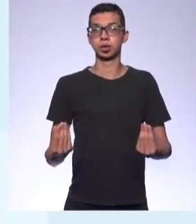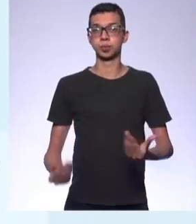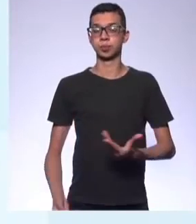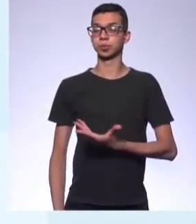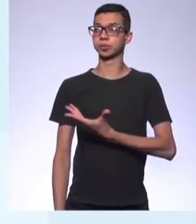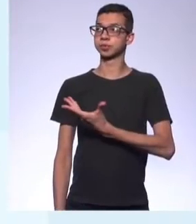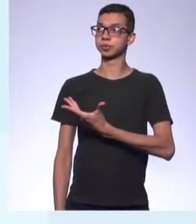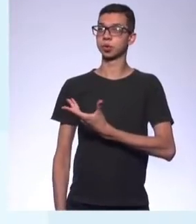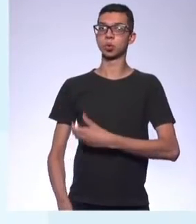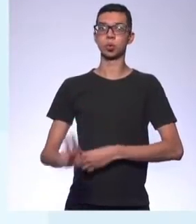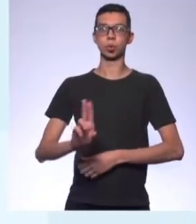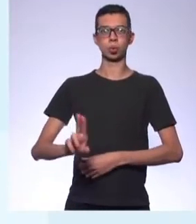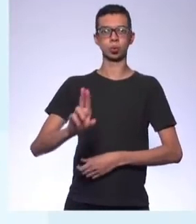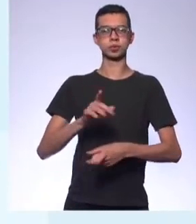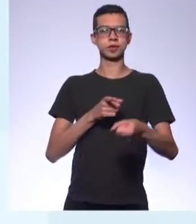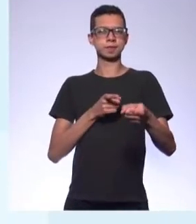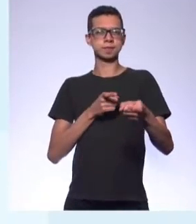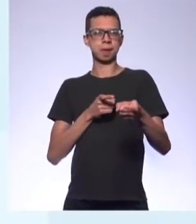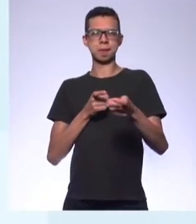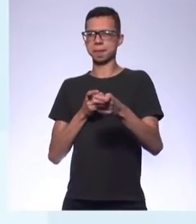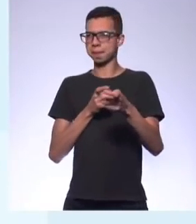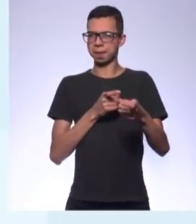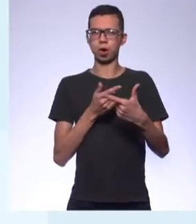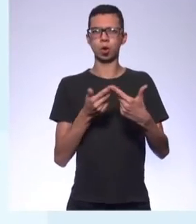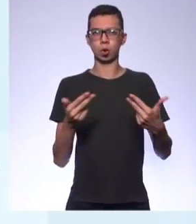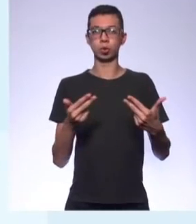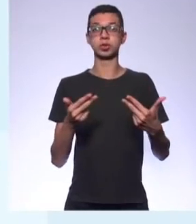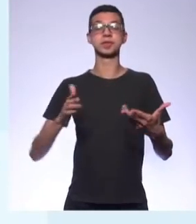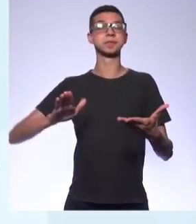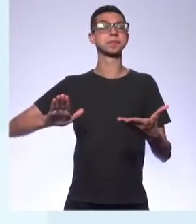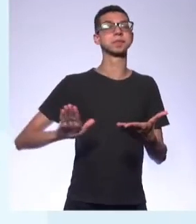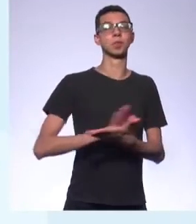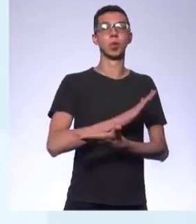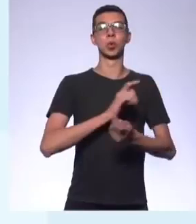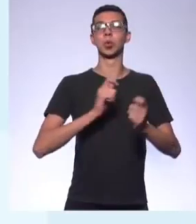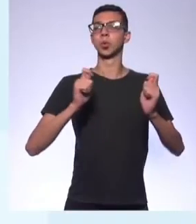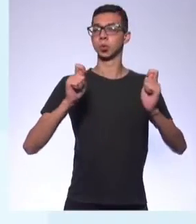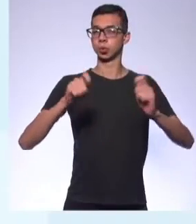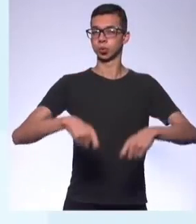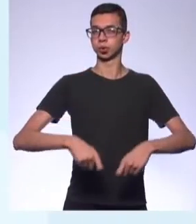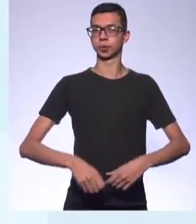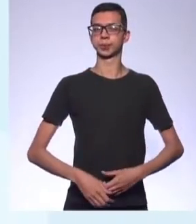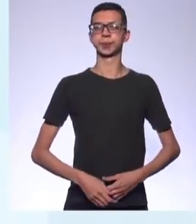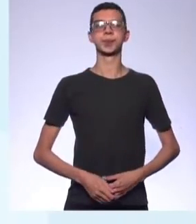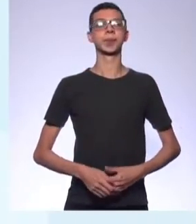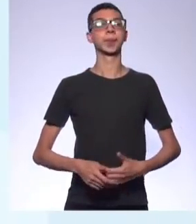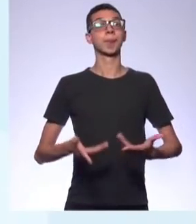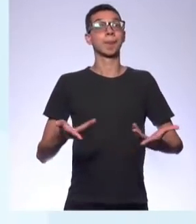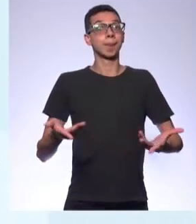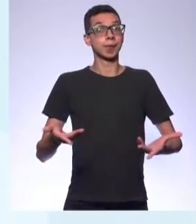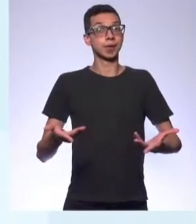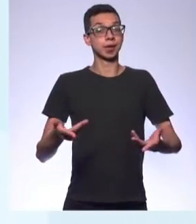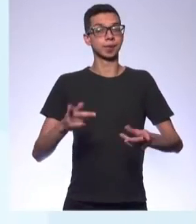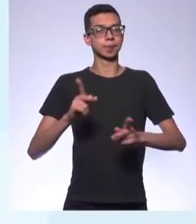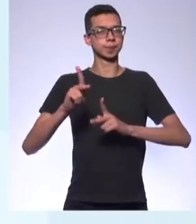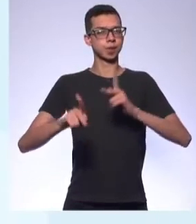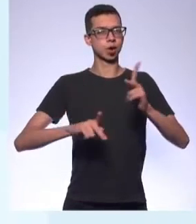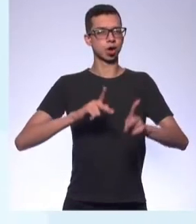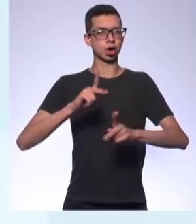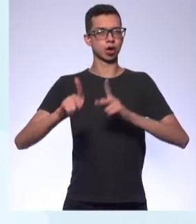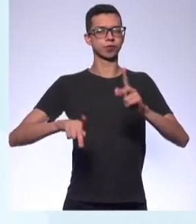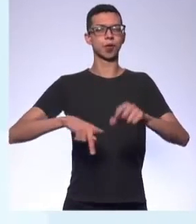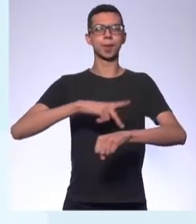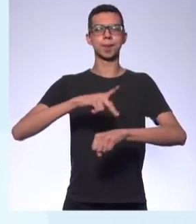armas bélicas de grandes proporções de destruição. E aí, é claro que a população de um